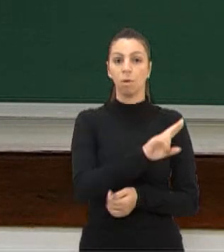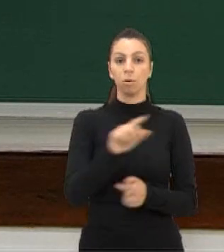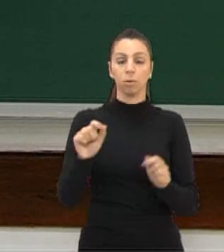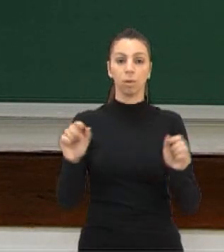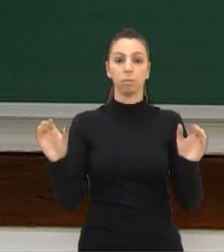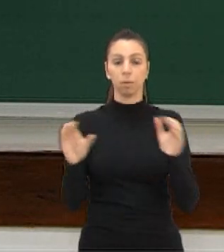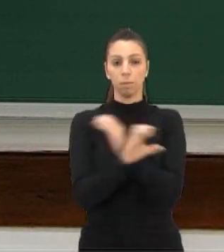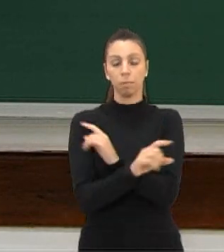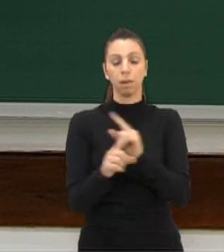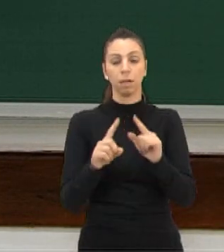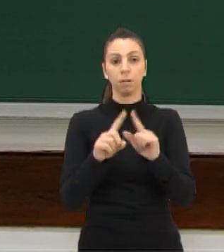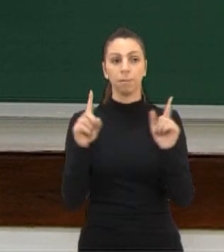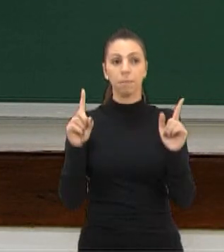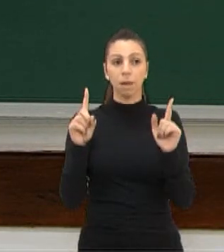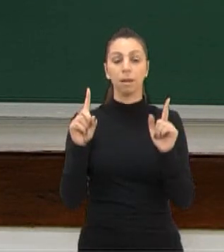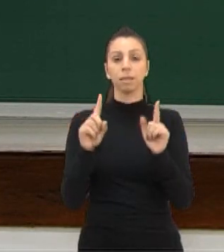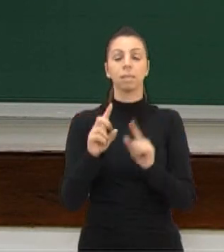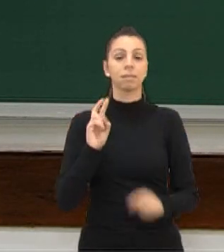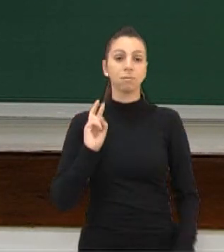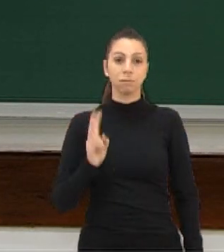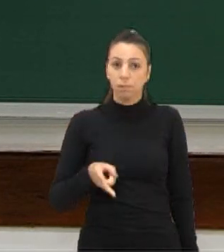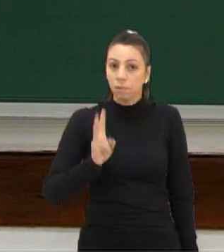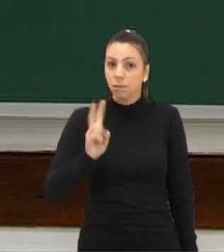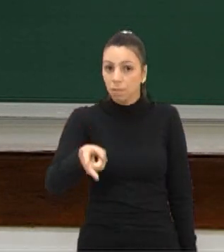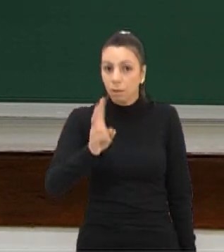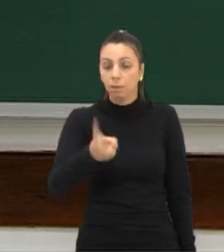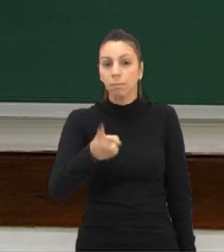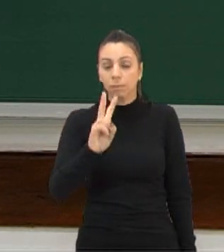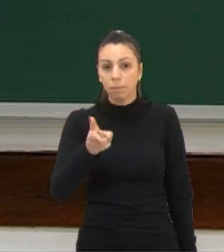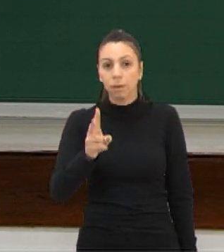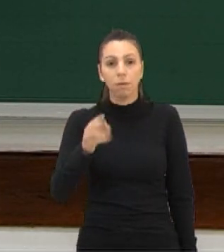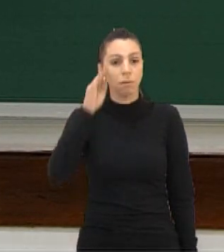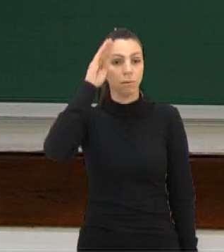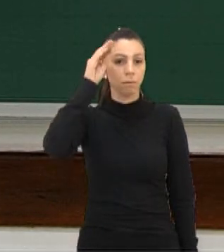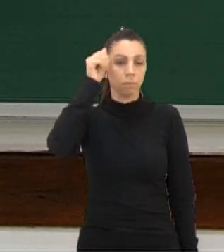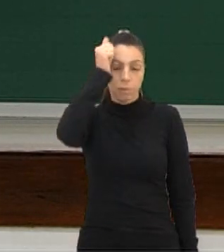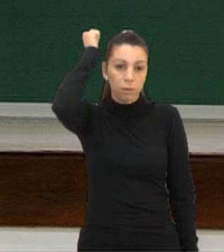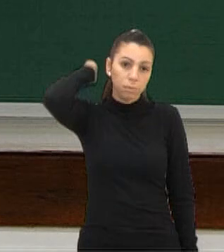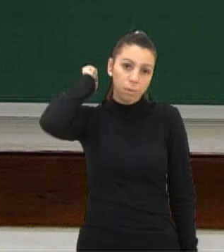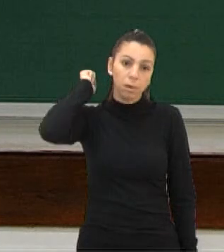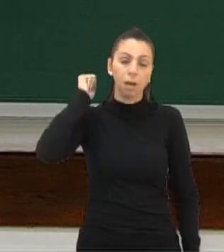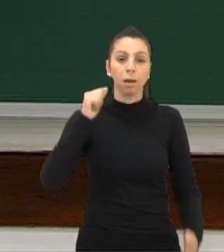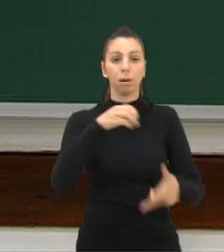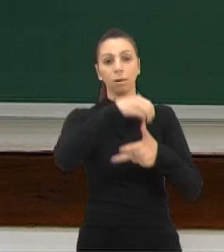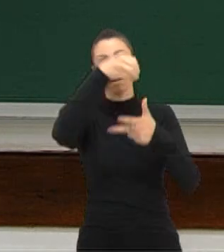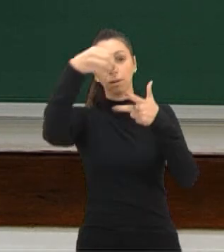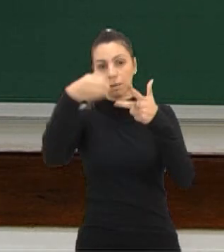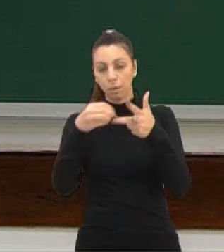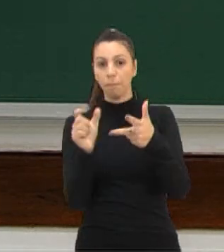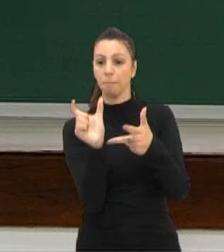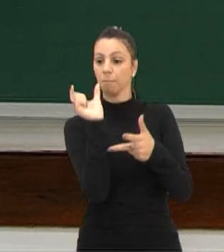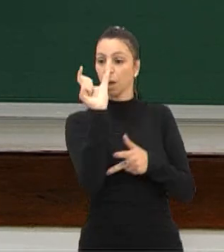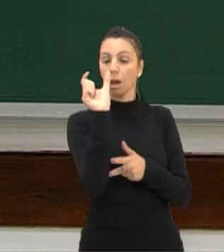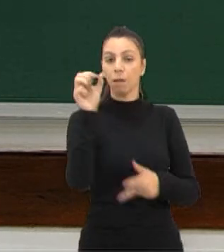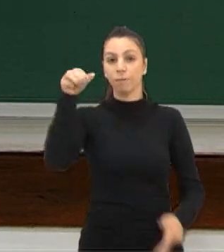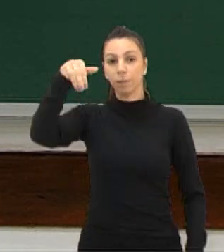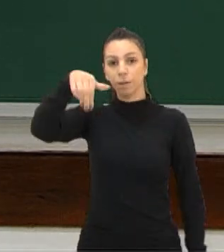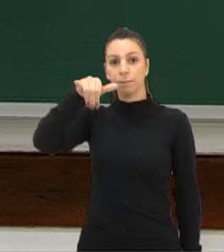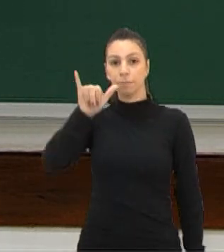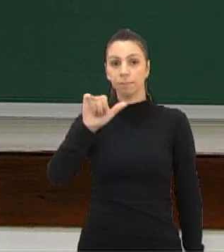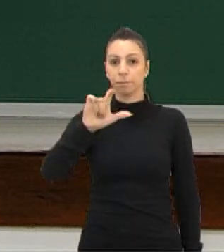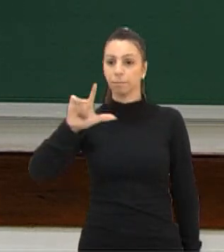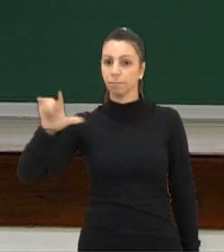identifique. Mas sempre que vocês vão ver sempre aí no vestibulares, no Enem, a palavra Mills. Mills é